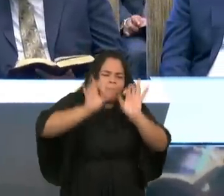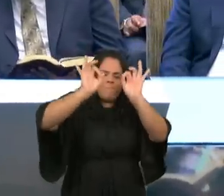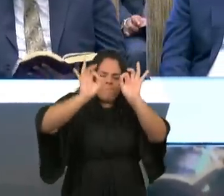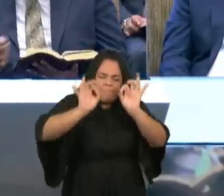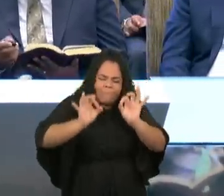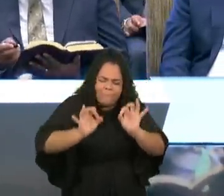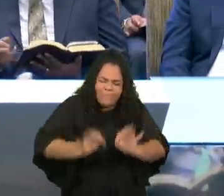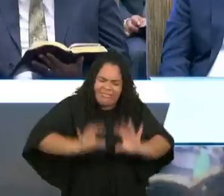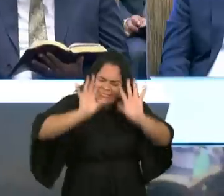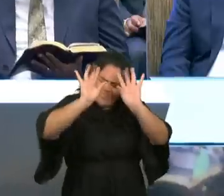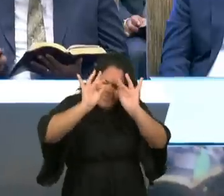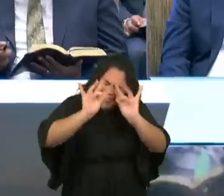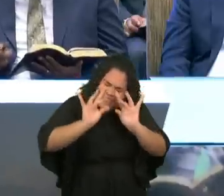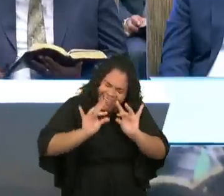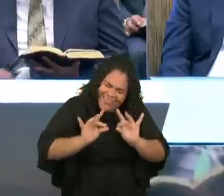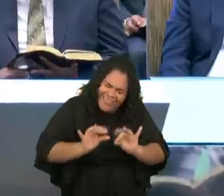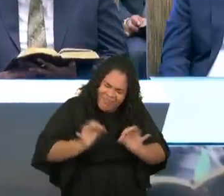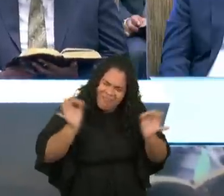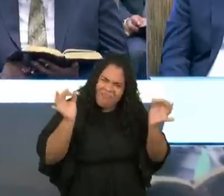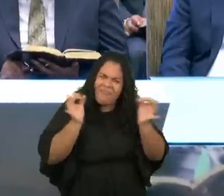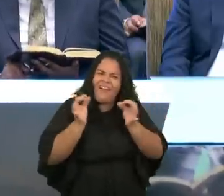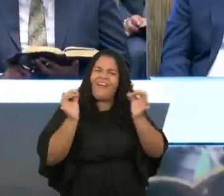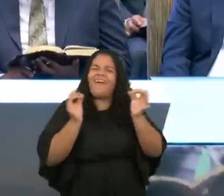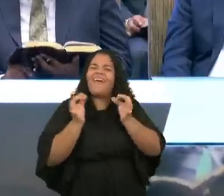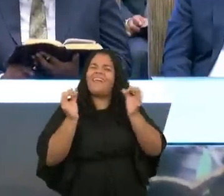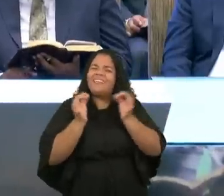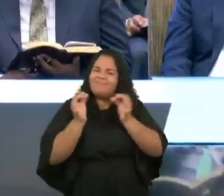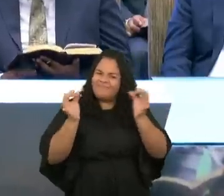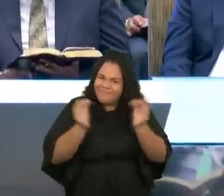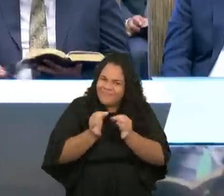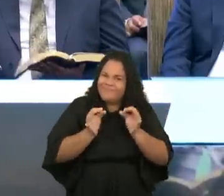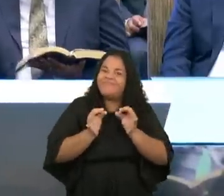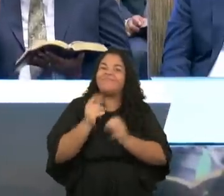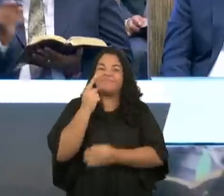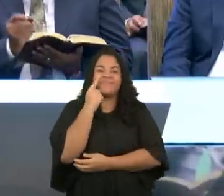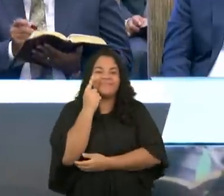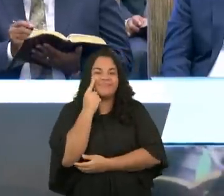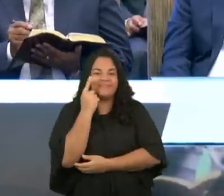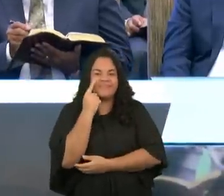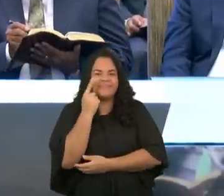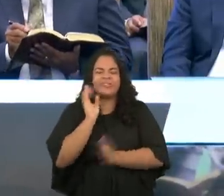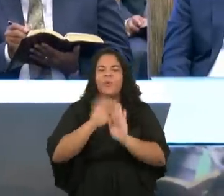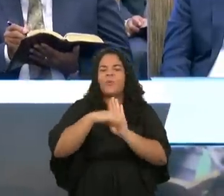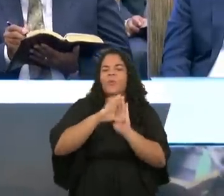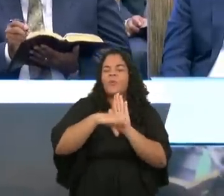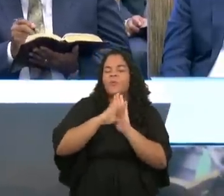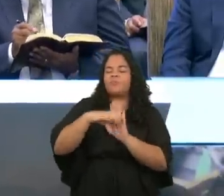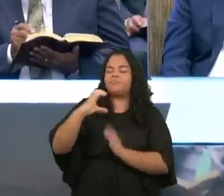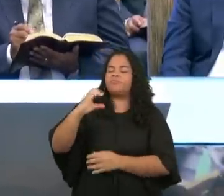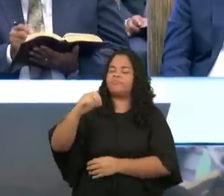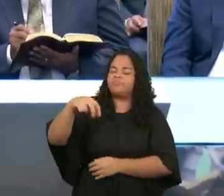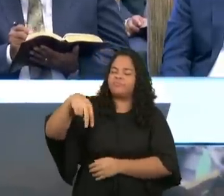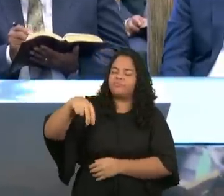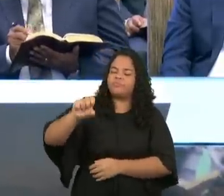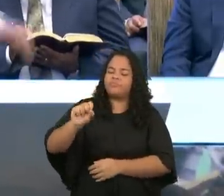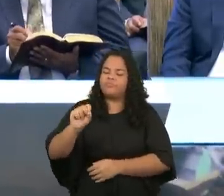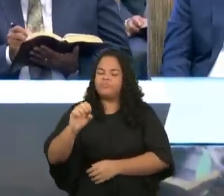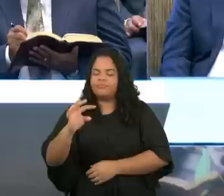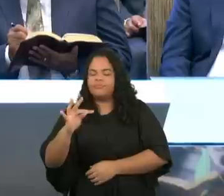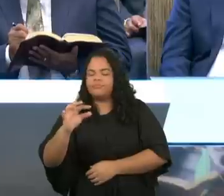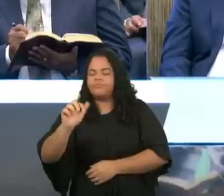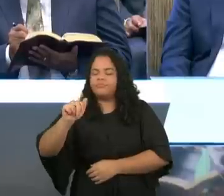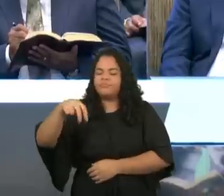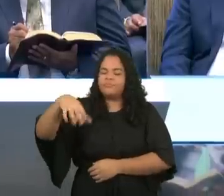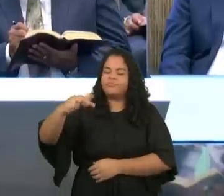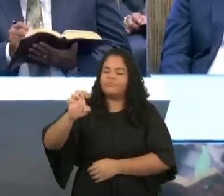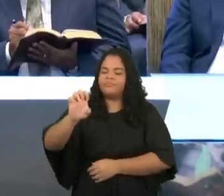os físicos, de constantes antrópicas, constantes fundamentais do universo. Sem elas, o